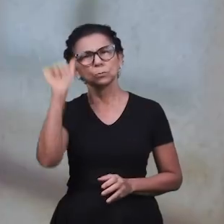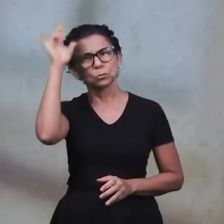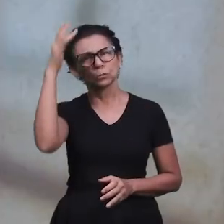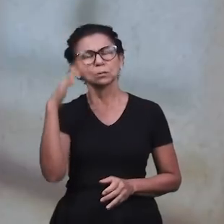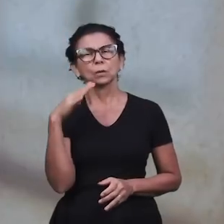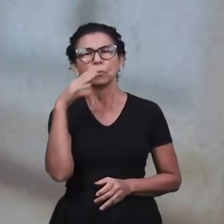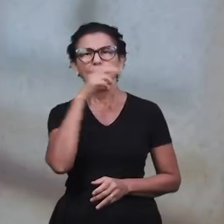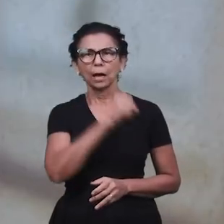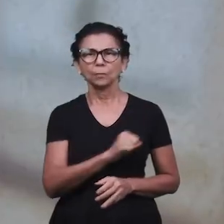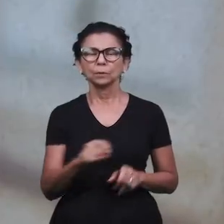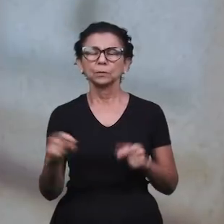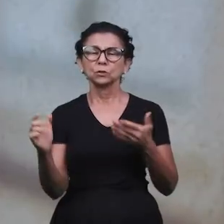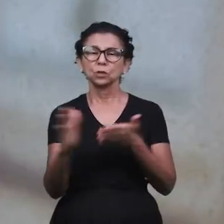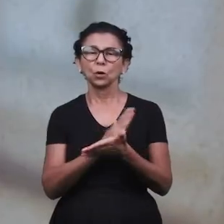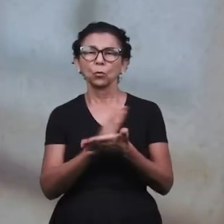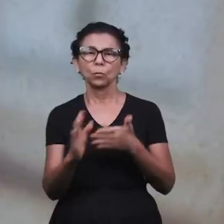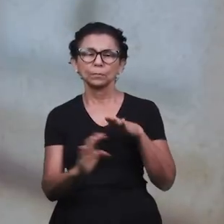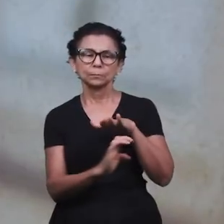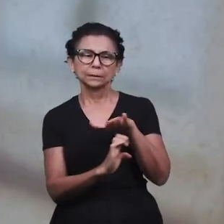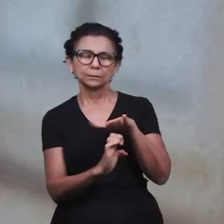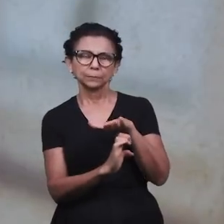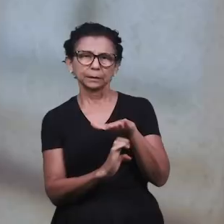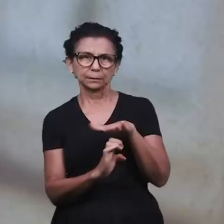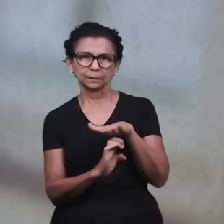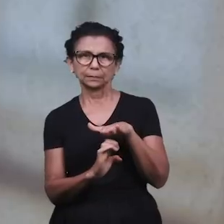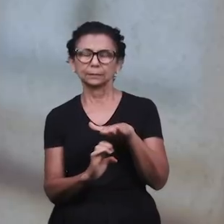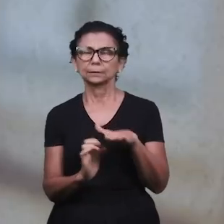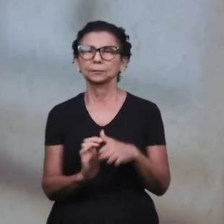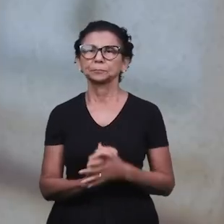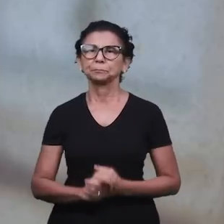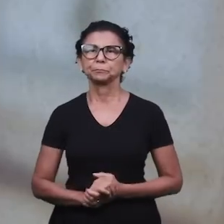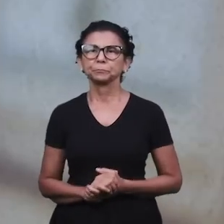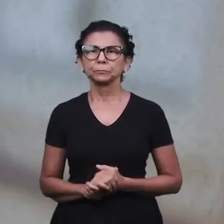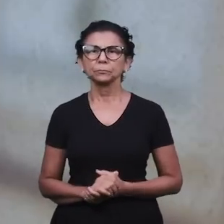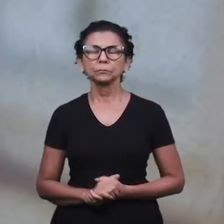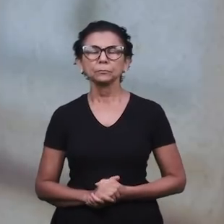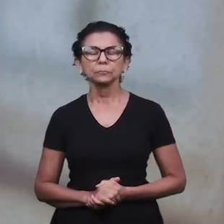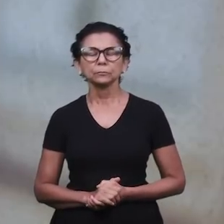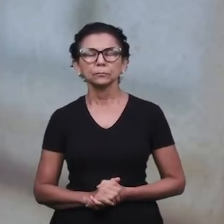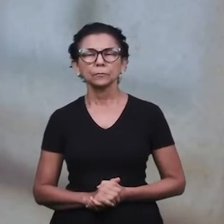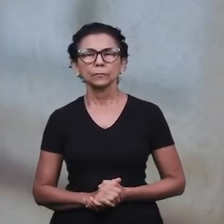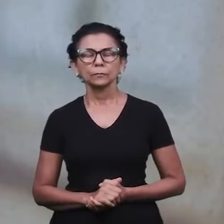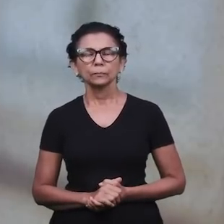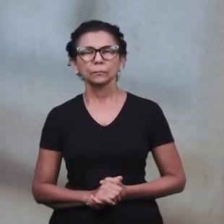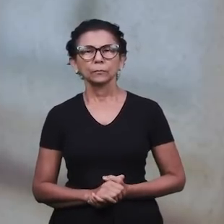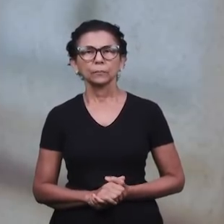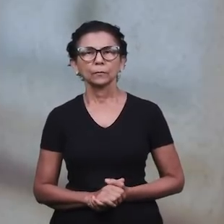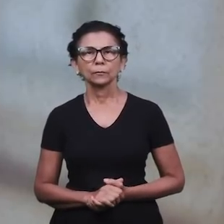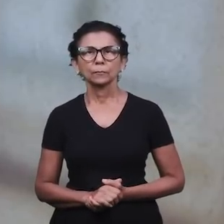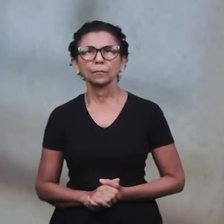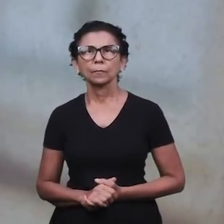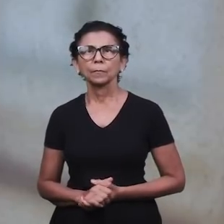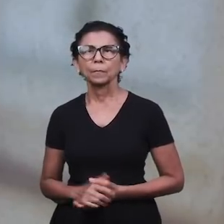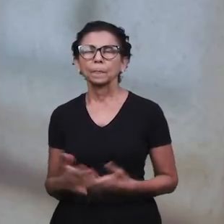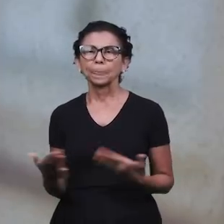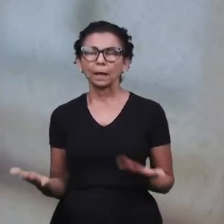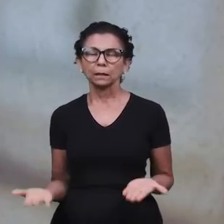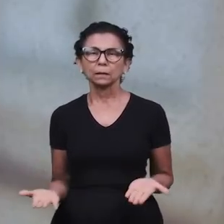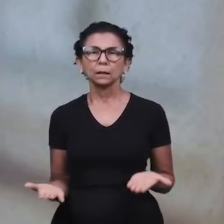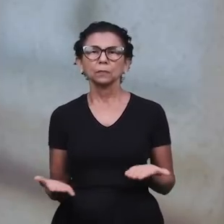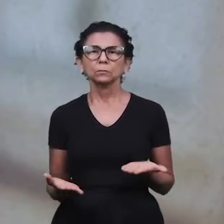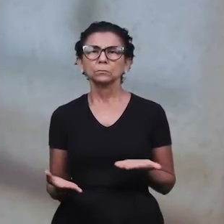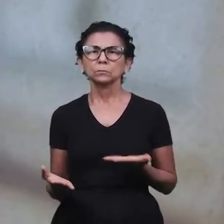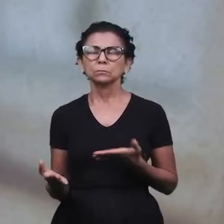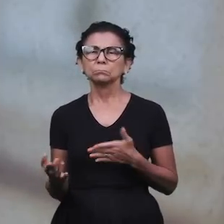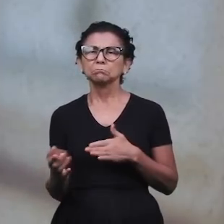algumas pequenas empresas. Essa é a ideia do Juizado Especial Cível, e por isso mesmo que nós podemos fazer essa